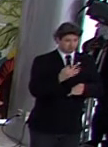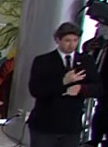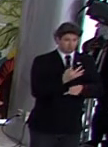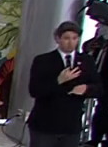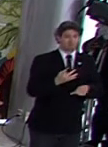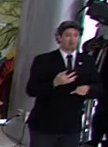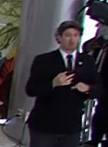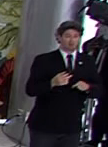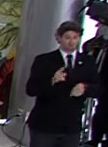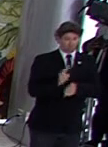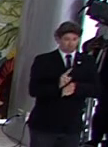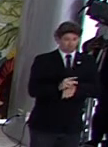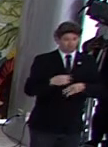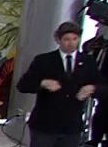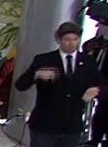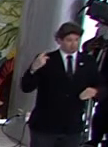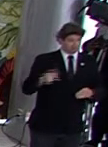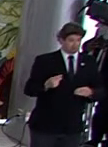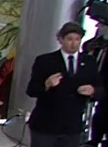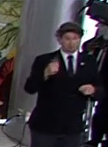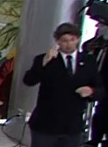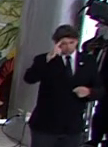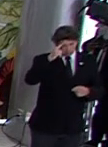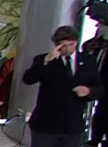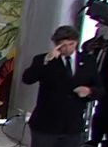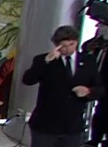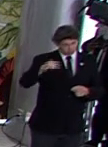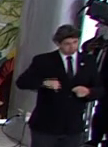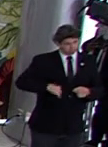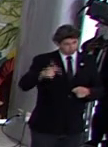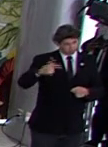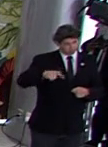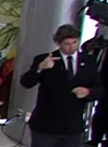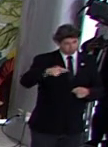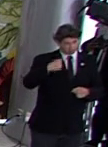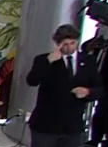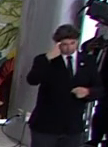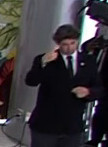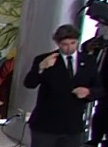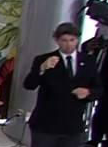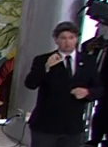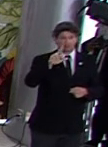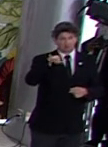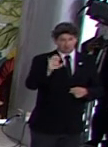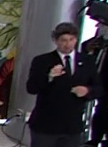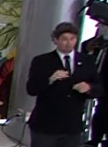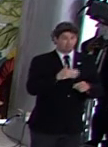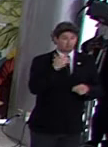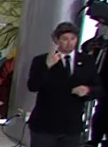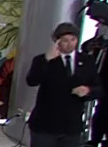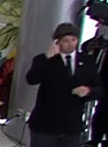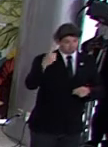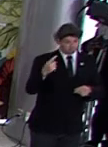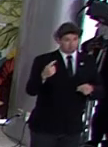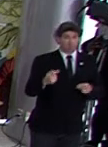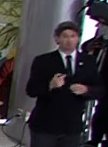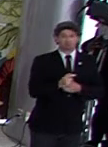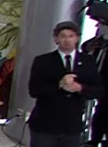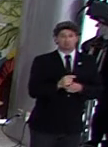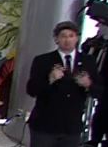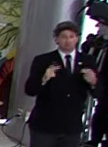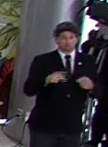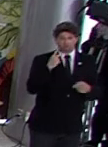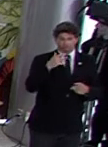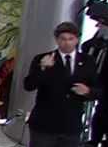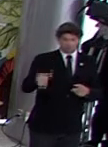territórios. E a cada dia vem sofrendo criminalização, violência e morte, como o companheiro já citou